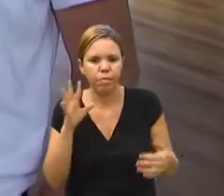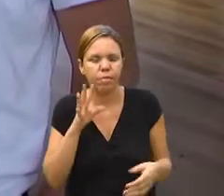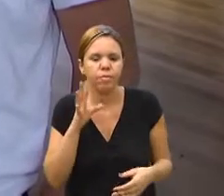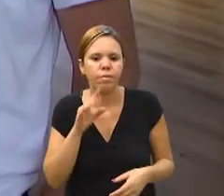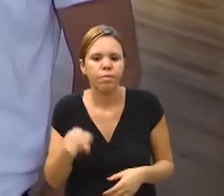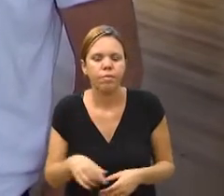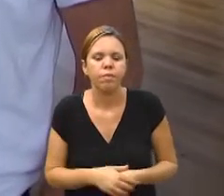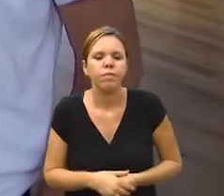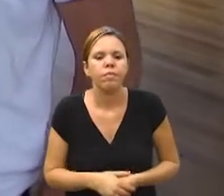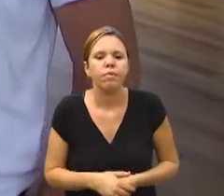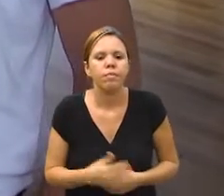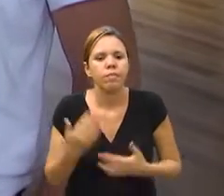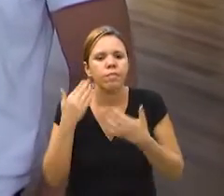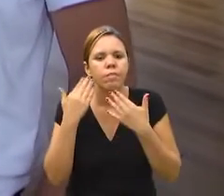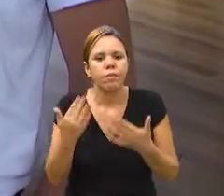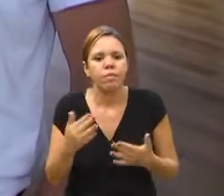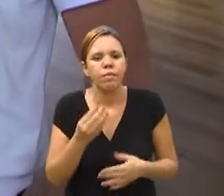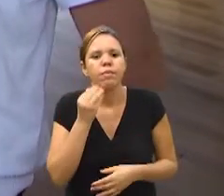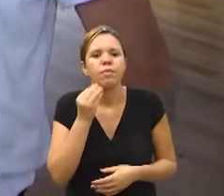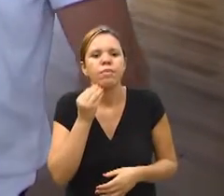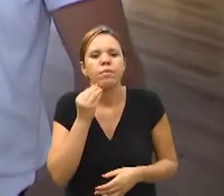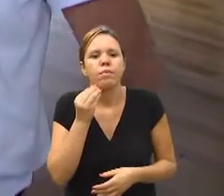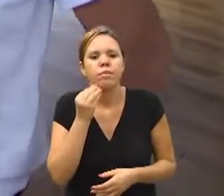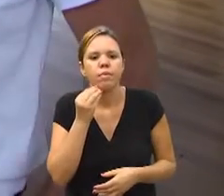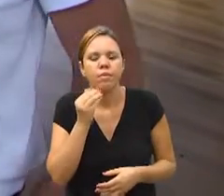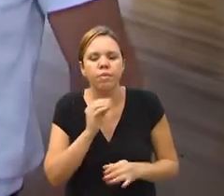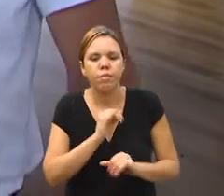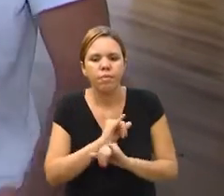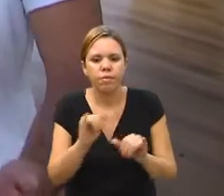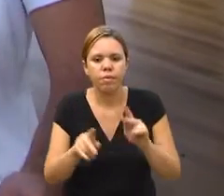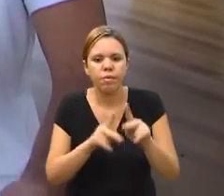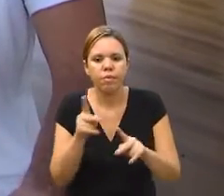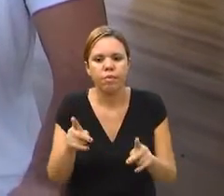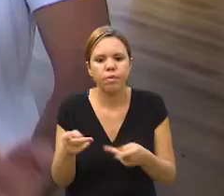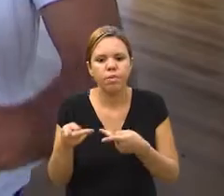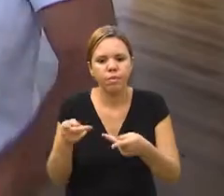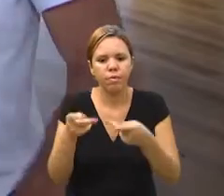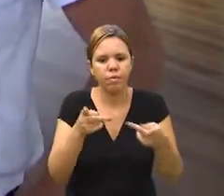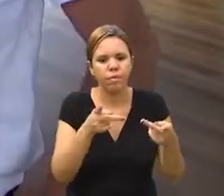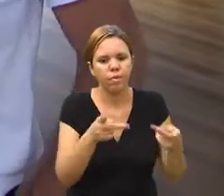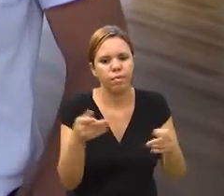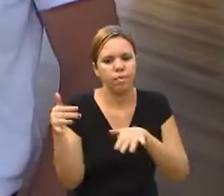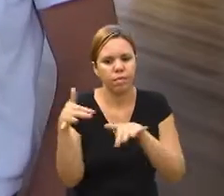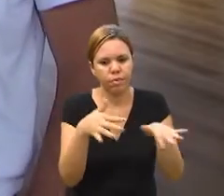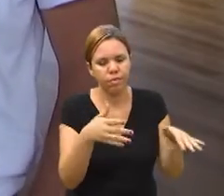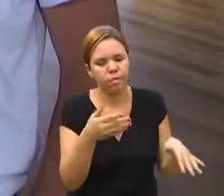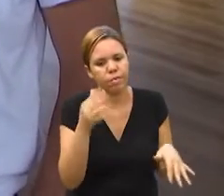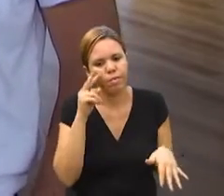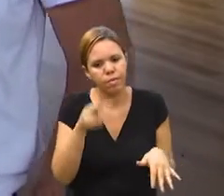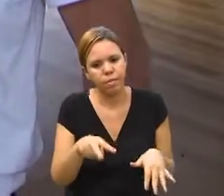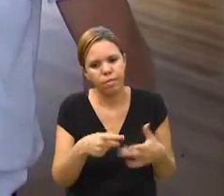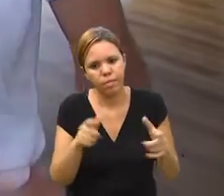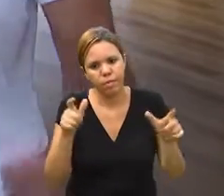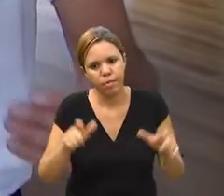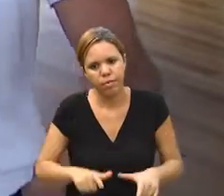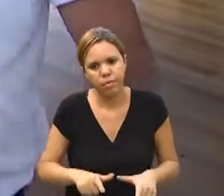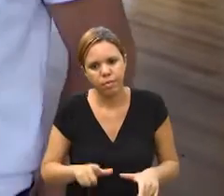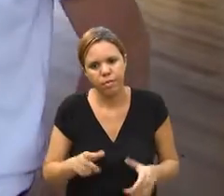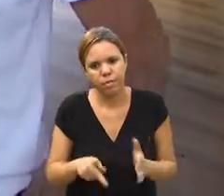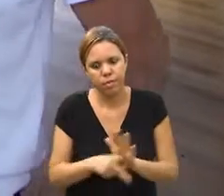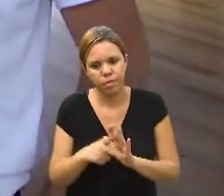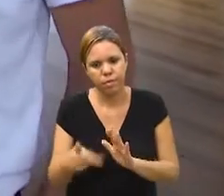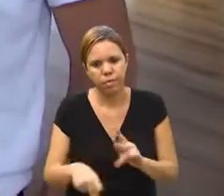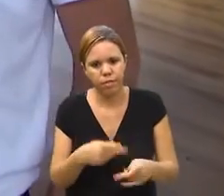bacana assim, né? Eu que agradeço a oportunidade de estar informando a população e convidando ela para se apropriar desse espaço que é